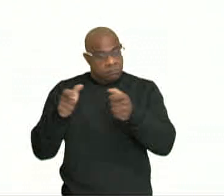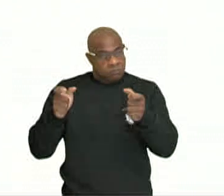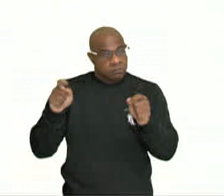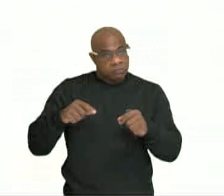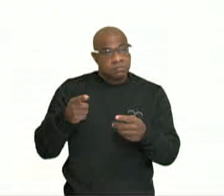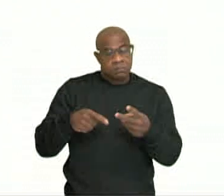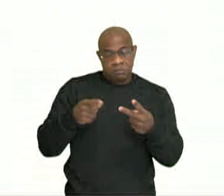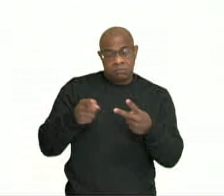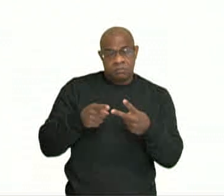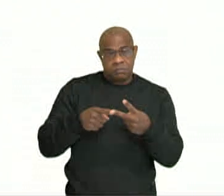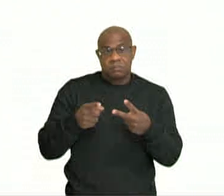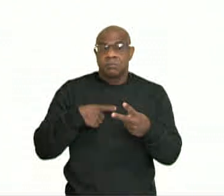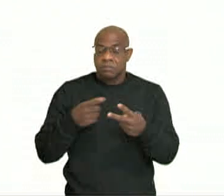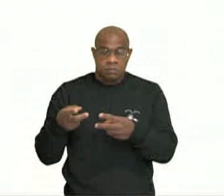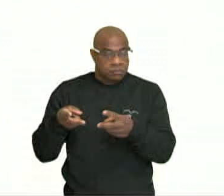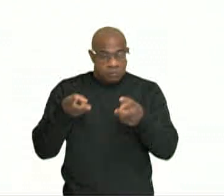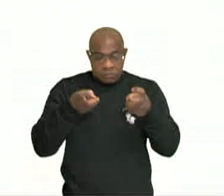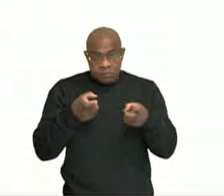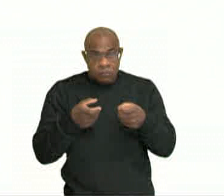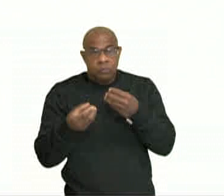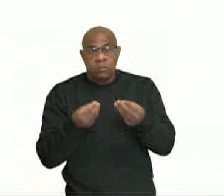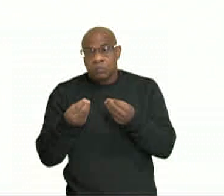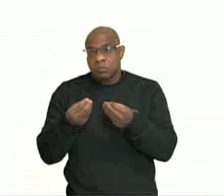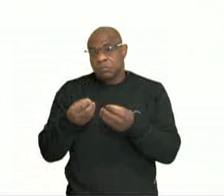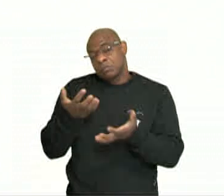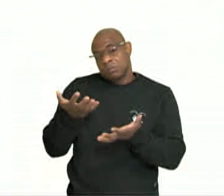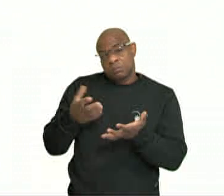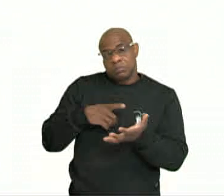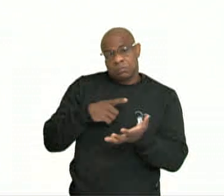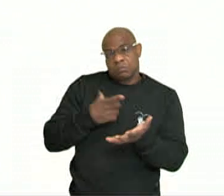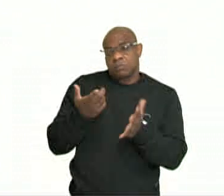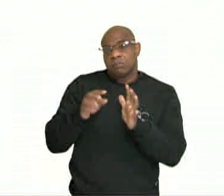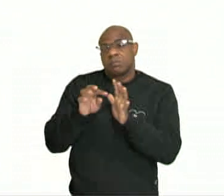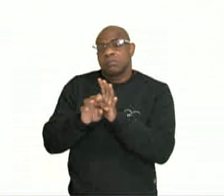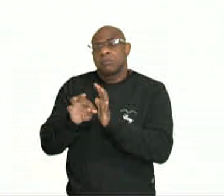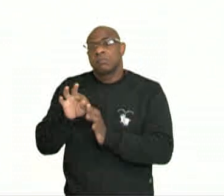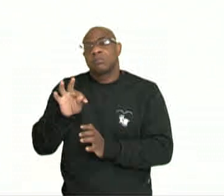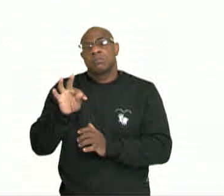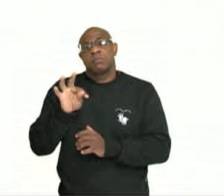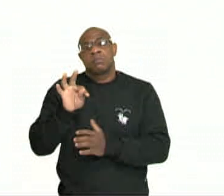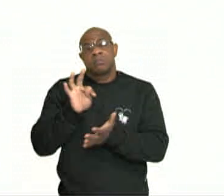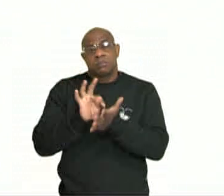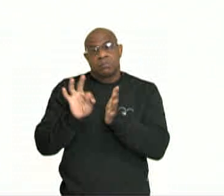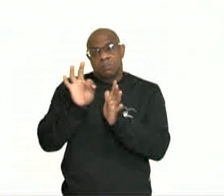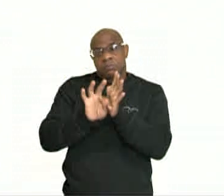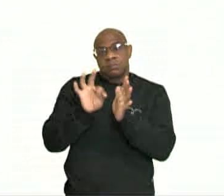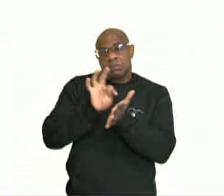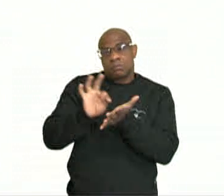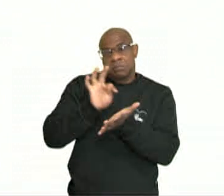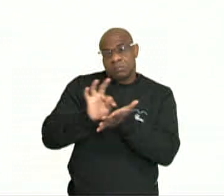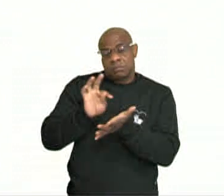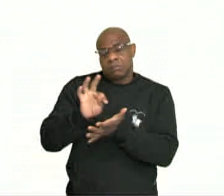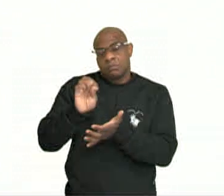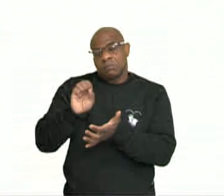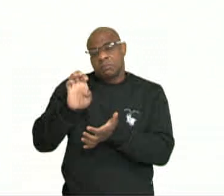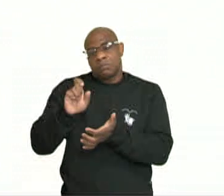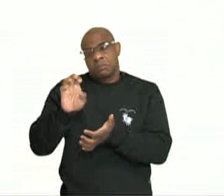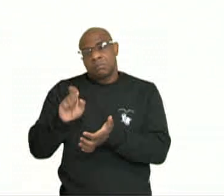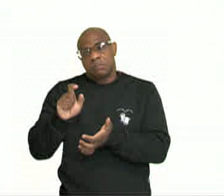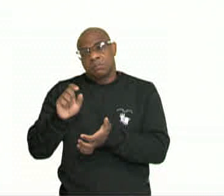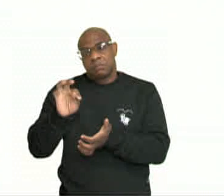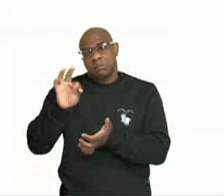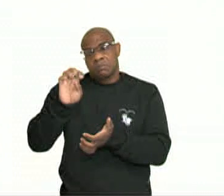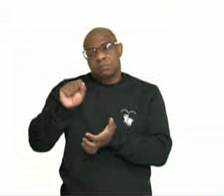pode localizar a tese que vai defender. No desenvolvimento, ele pode assumir uma